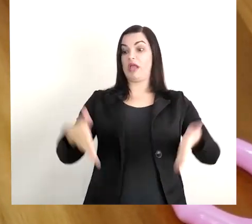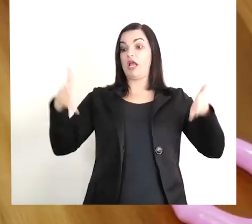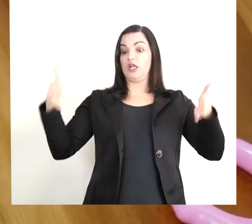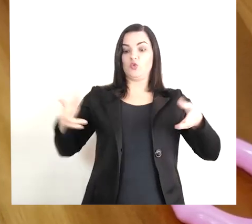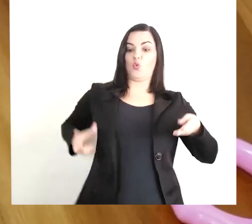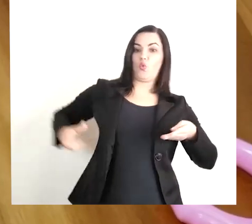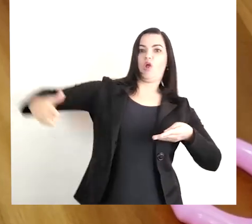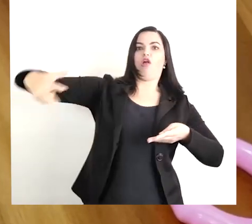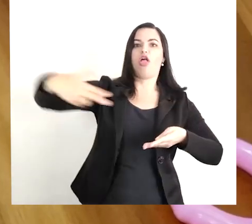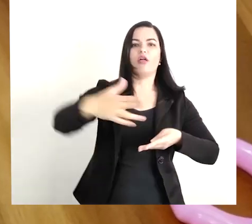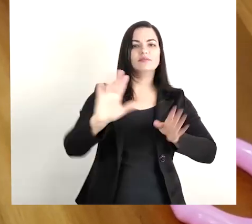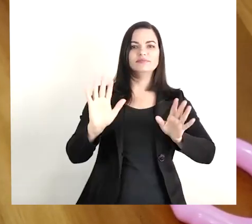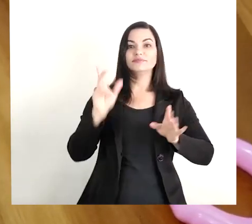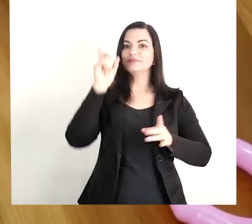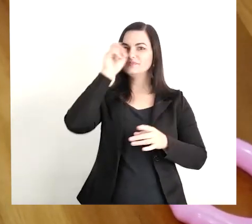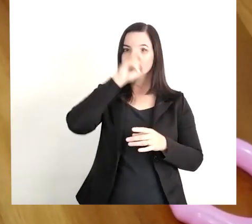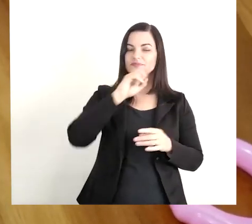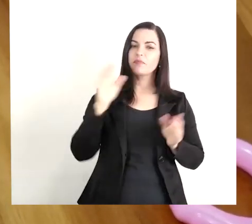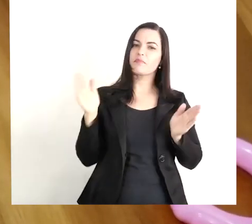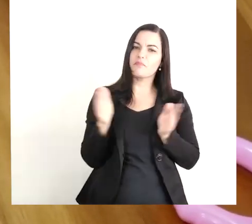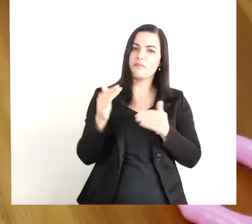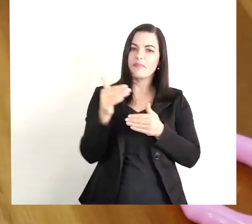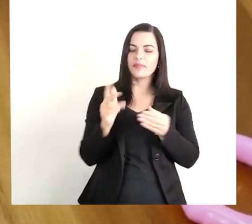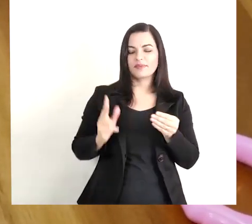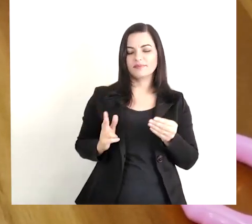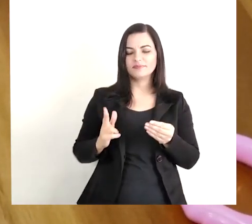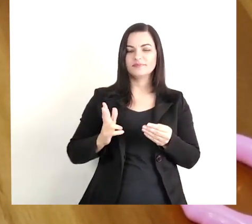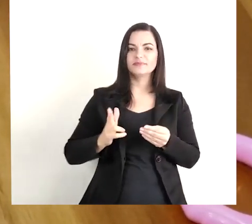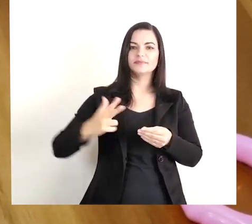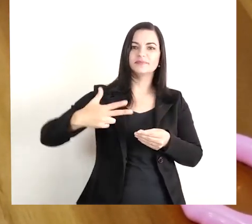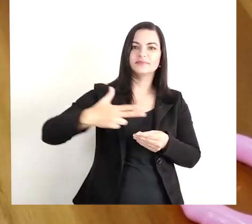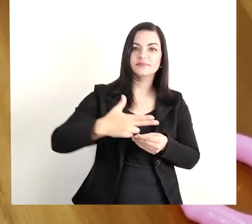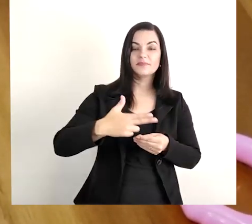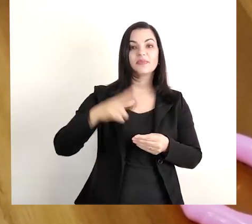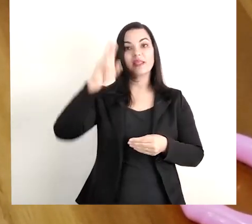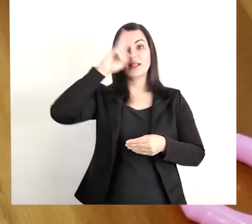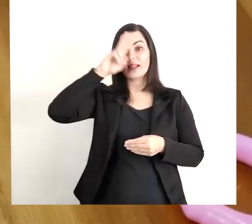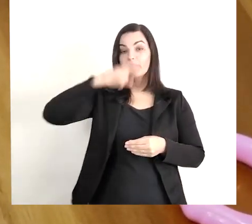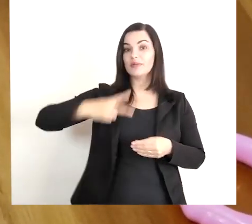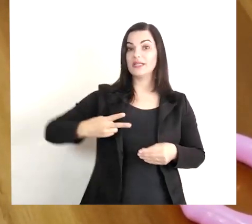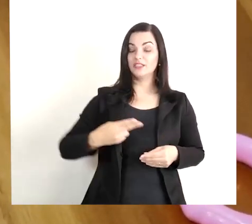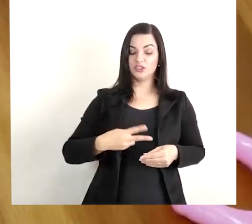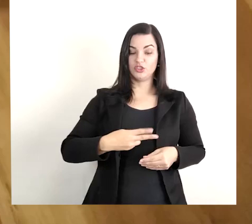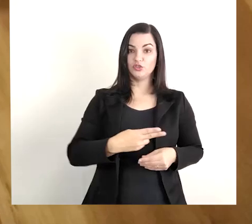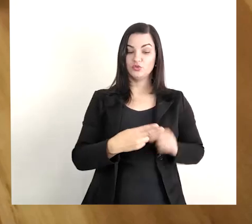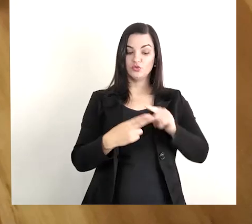grande, certo? Tesoura sem ponta para as crianças, lembrem-se sempre.